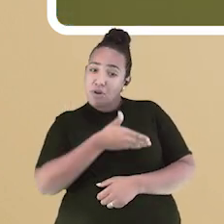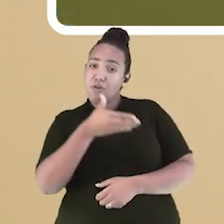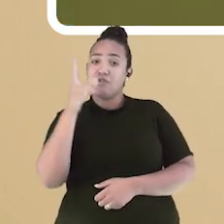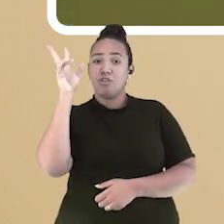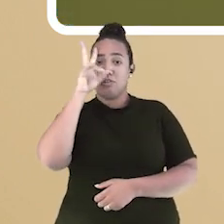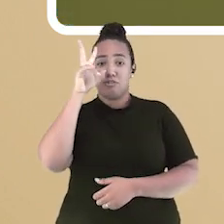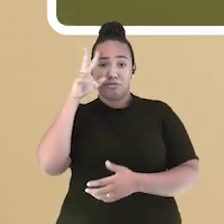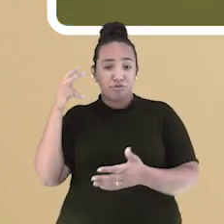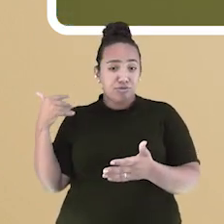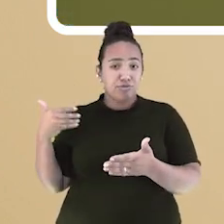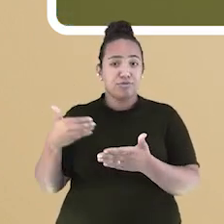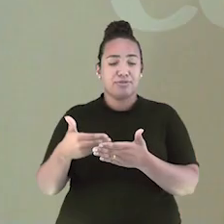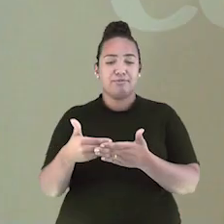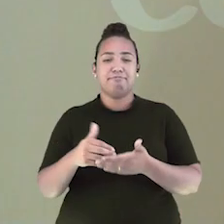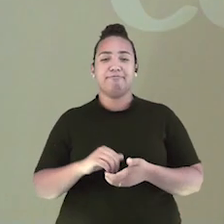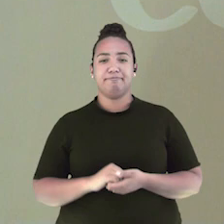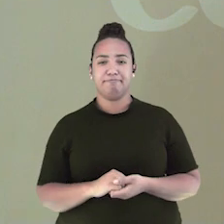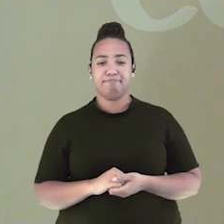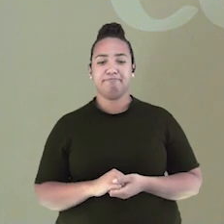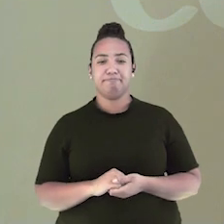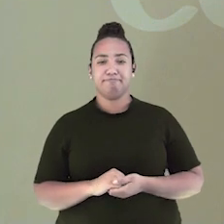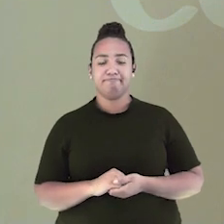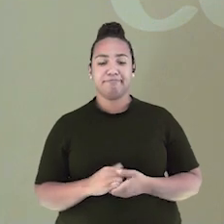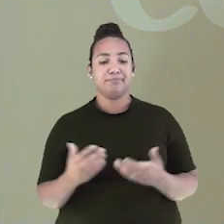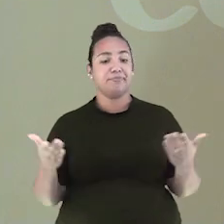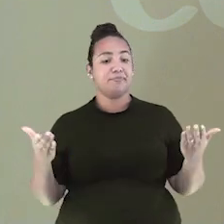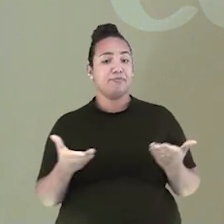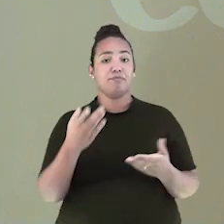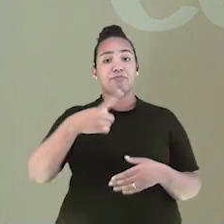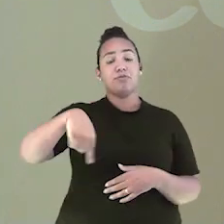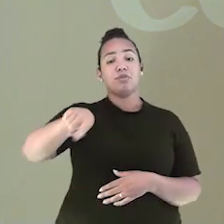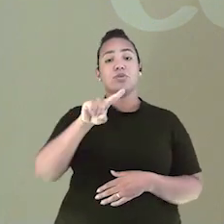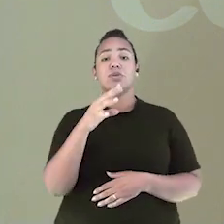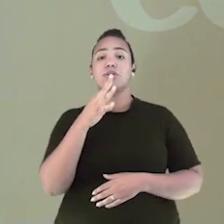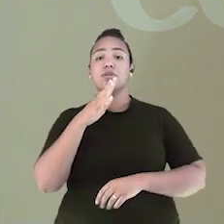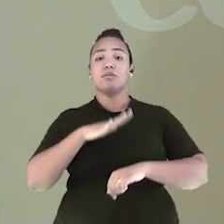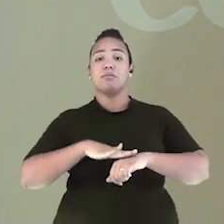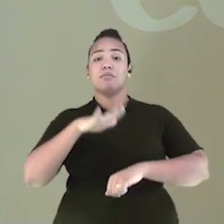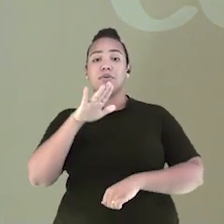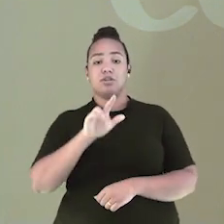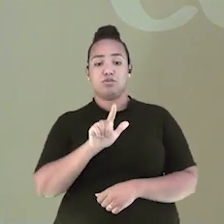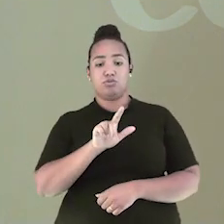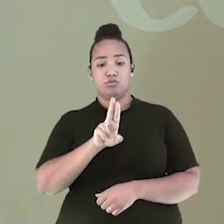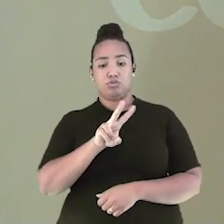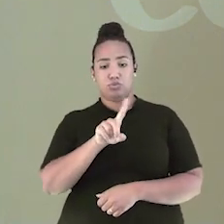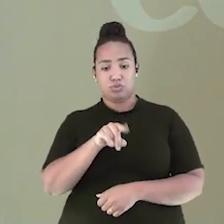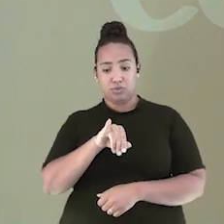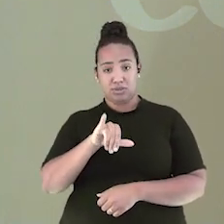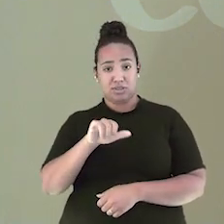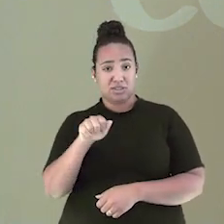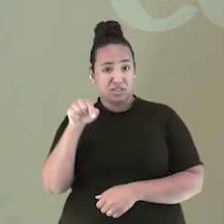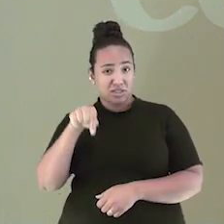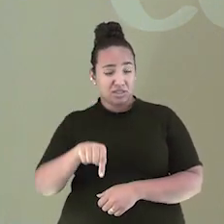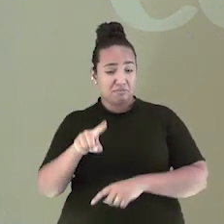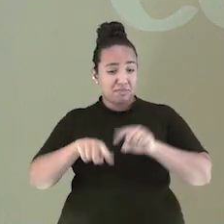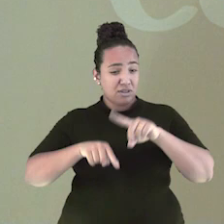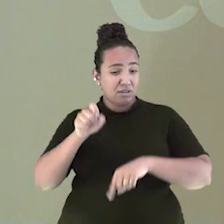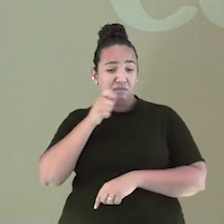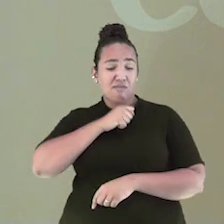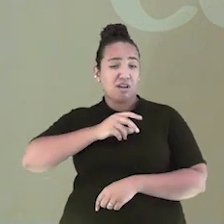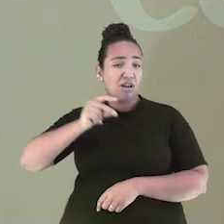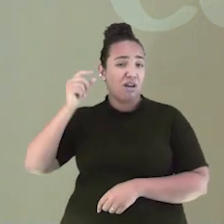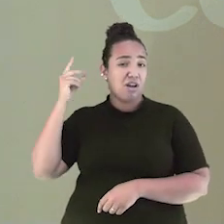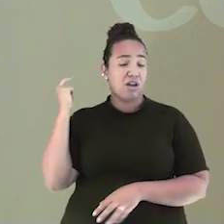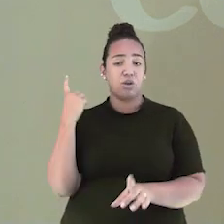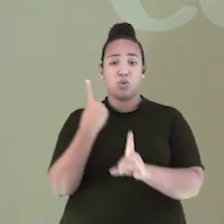nossas raízes mais profundas. Acabamos de conhecer um pouquinho sobre Luzia, o fóssil mais antigo das Américas, que foi